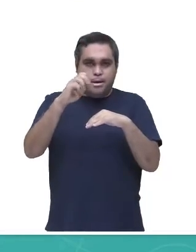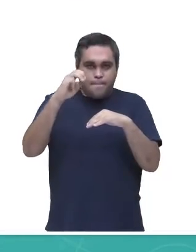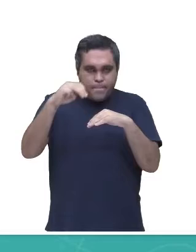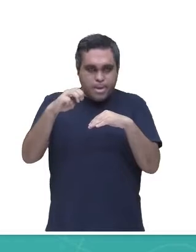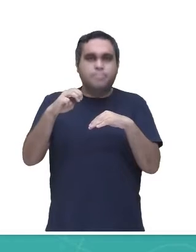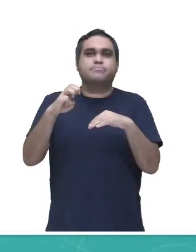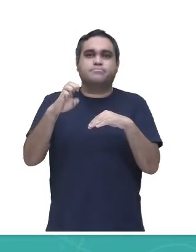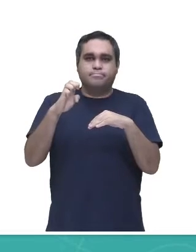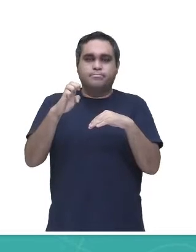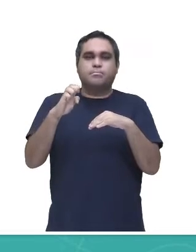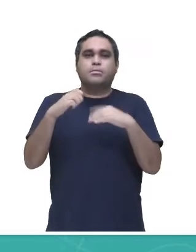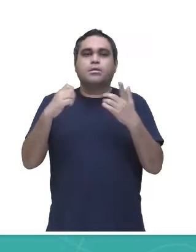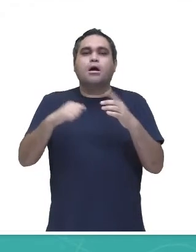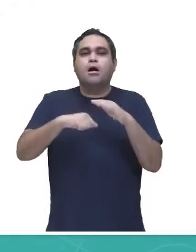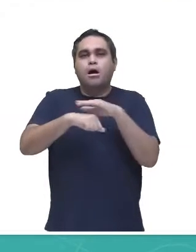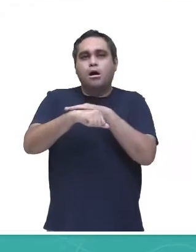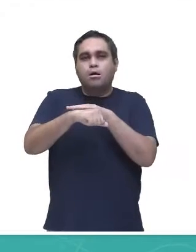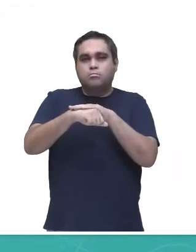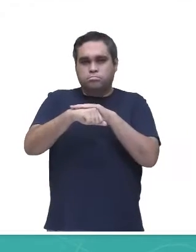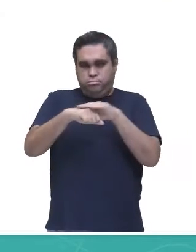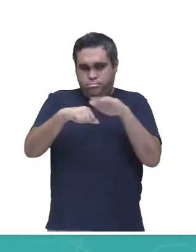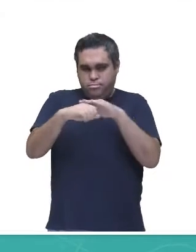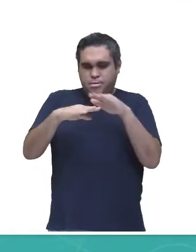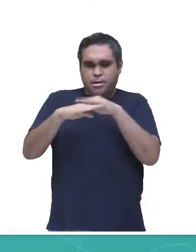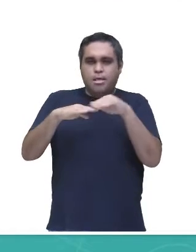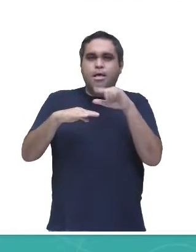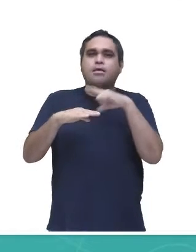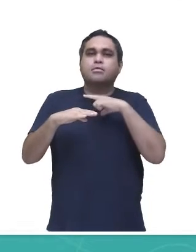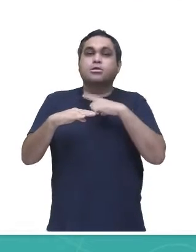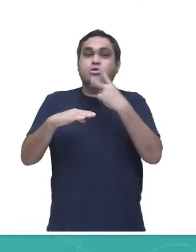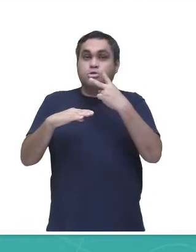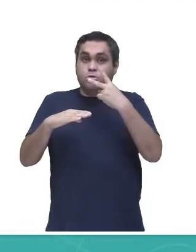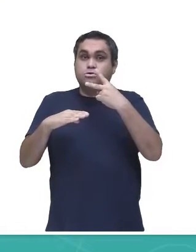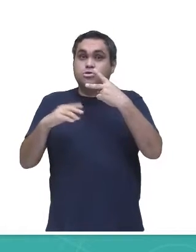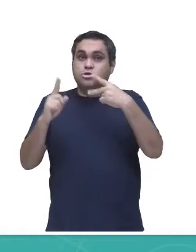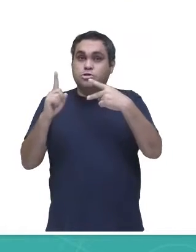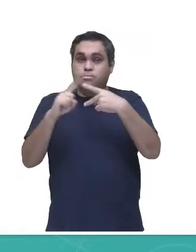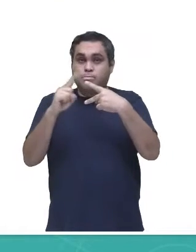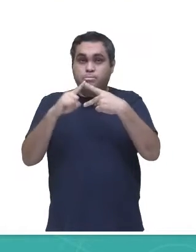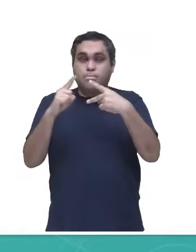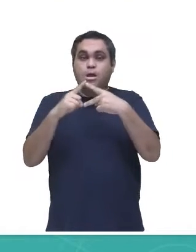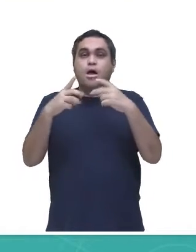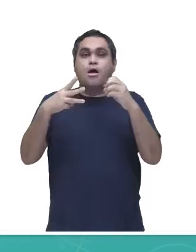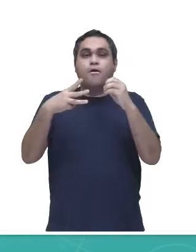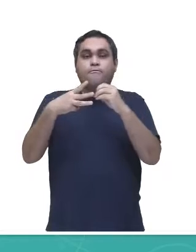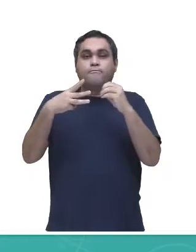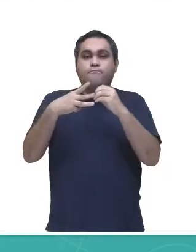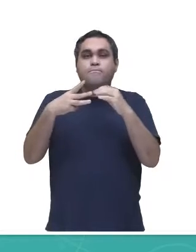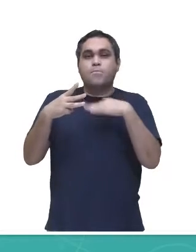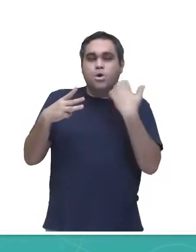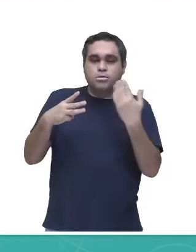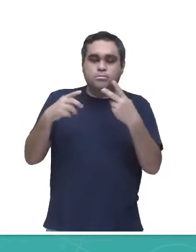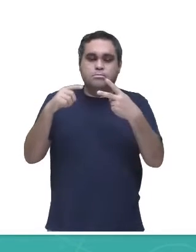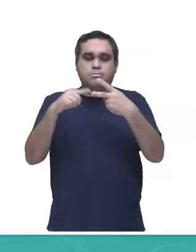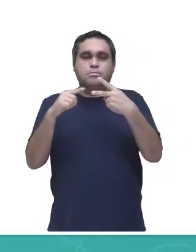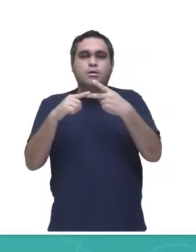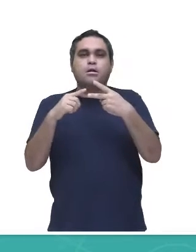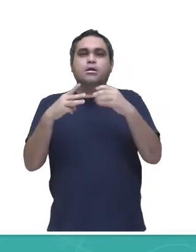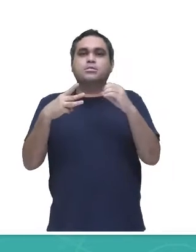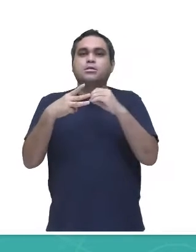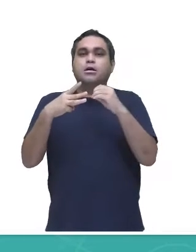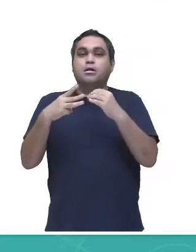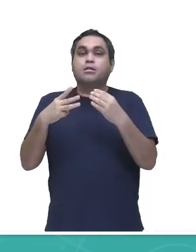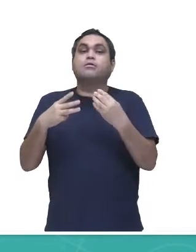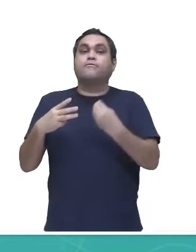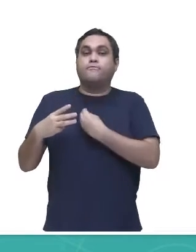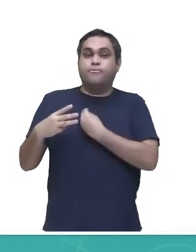epiderme possui duas divisões, a camada córnea e a camada de células vivas. Observe que a camada córnea é a